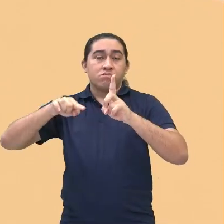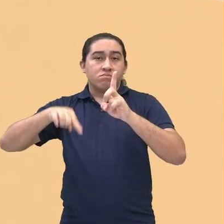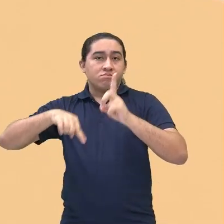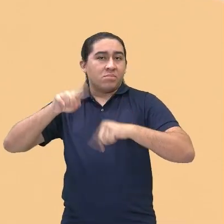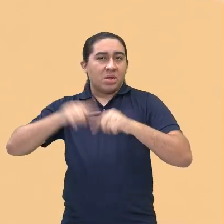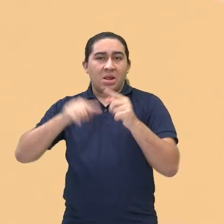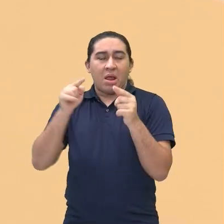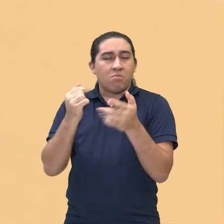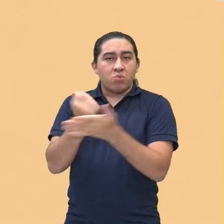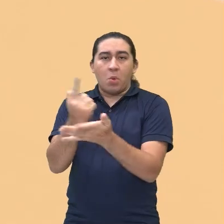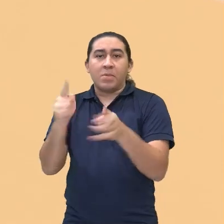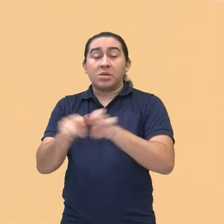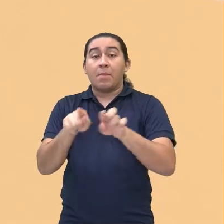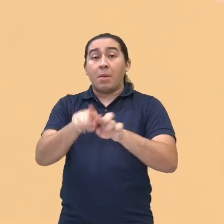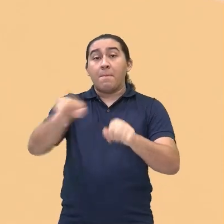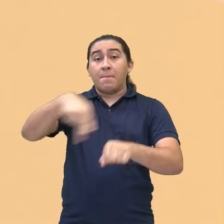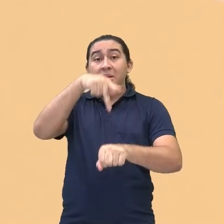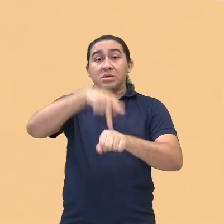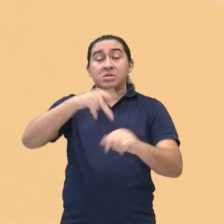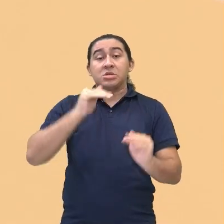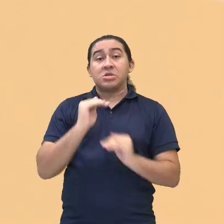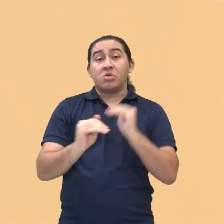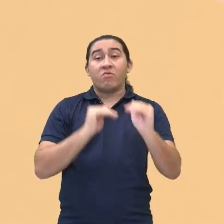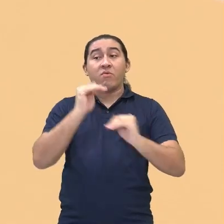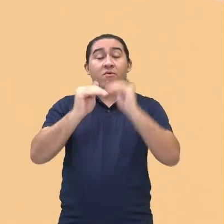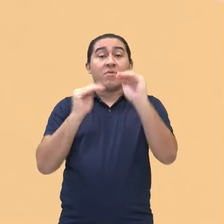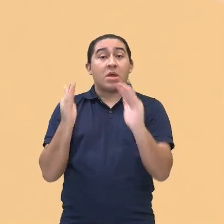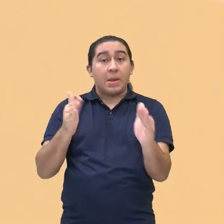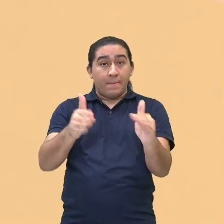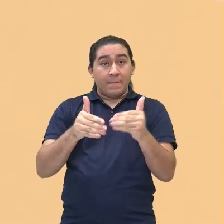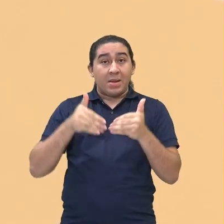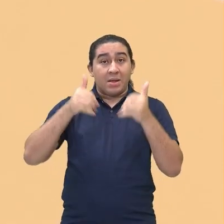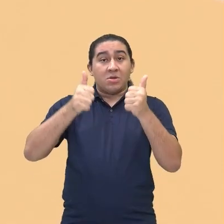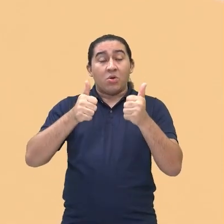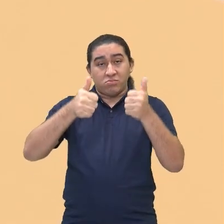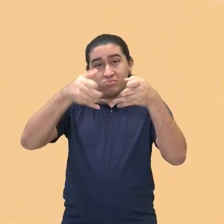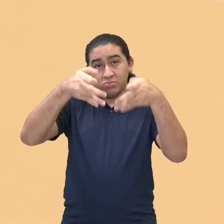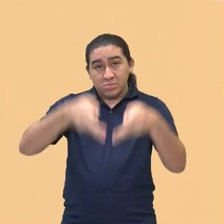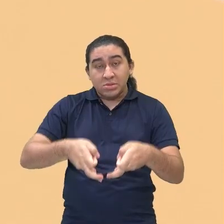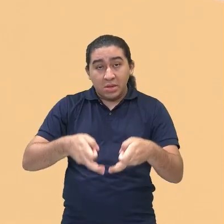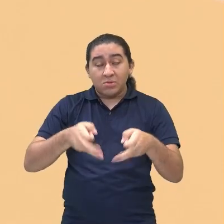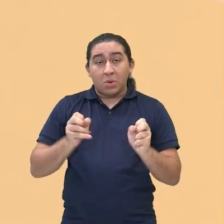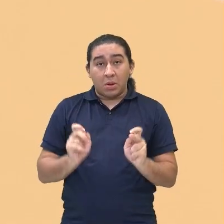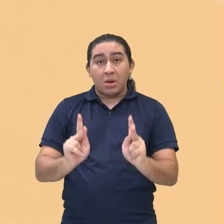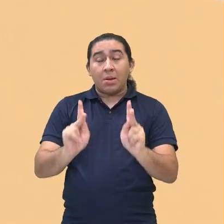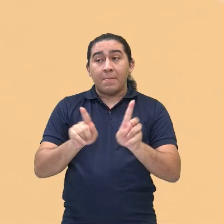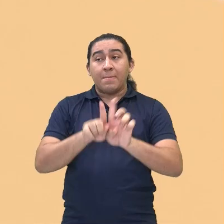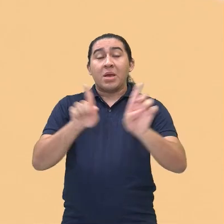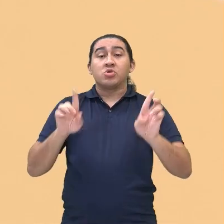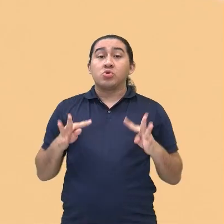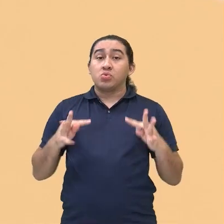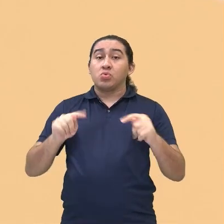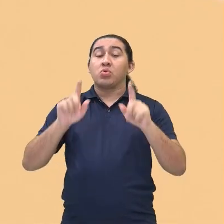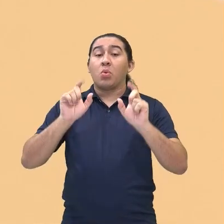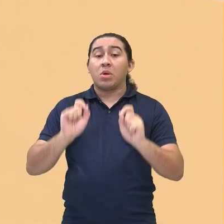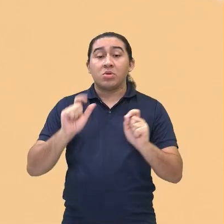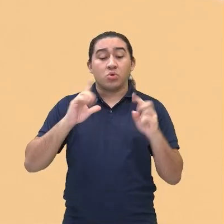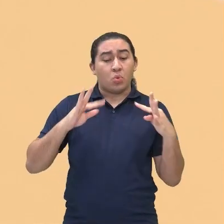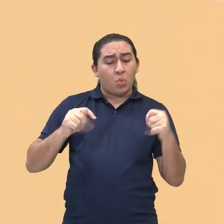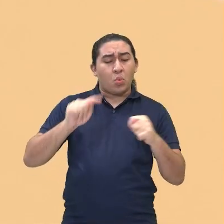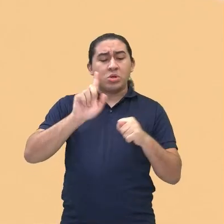países se desenvolverem cada vez mais, tá bom? Mas tudo isso, gente, toda